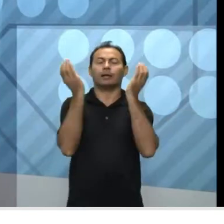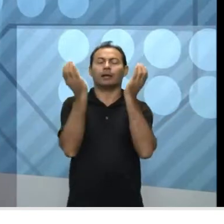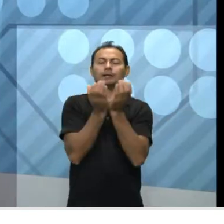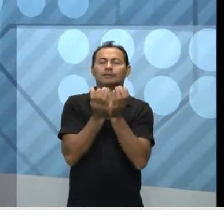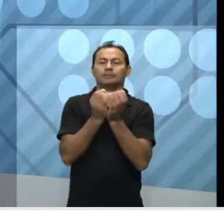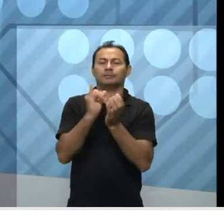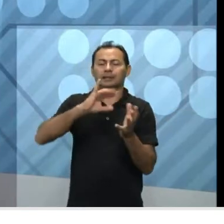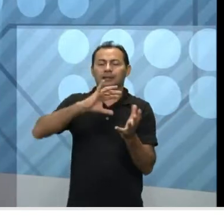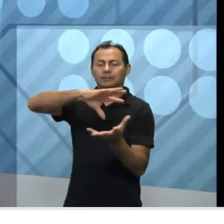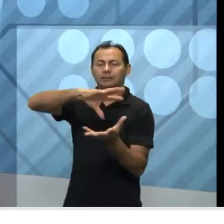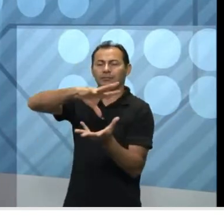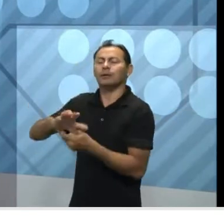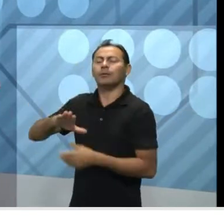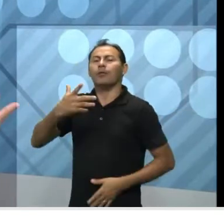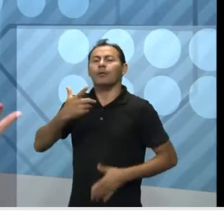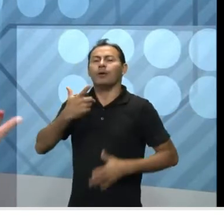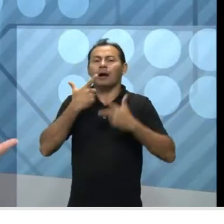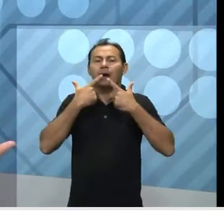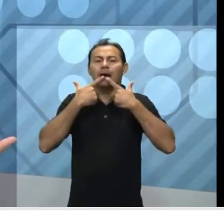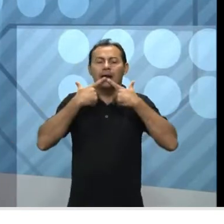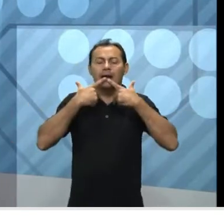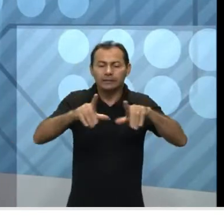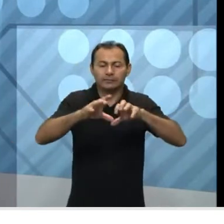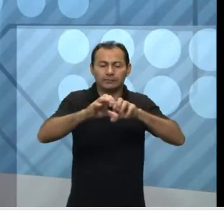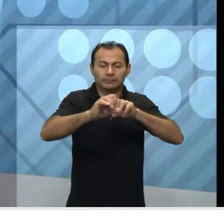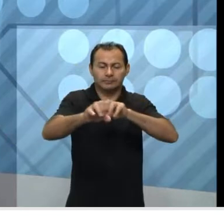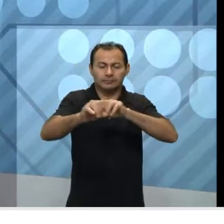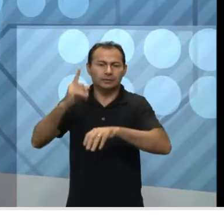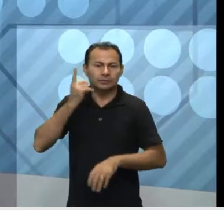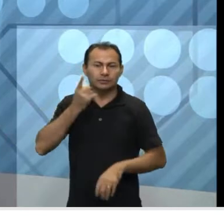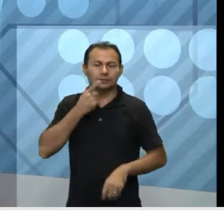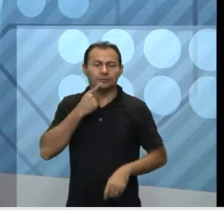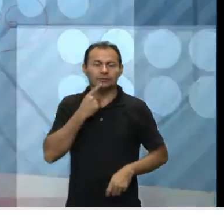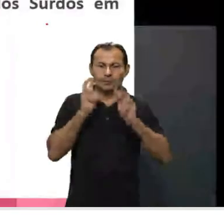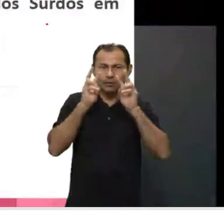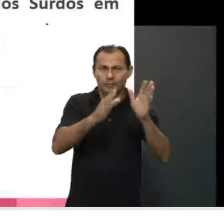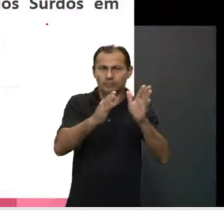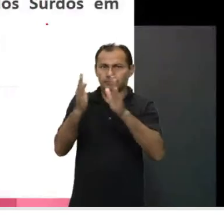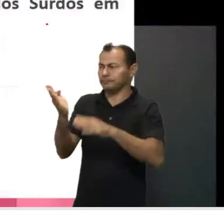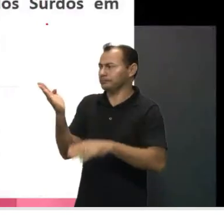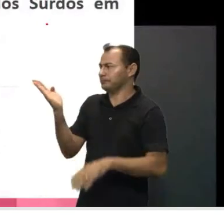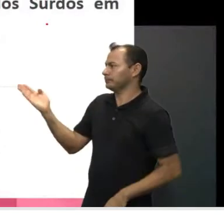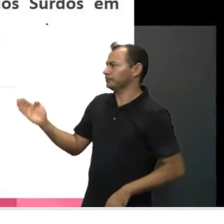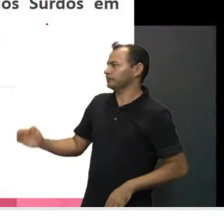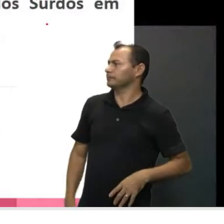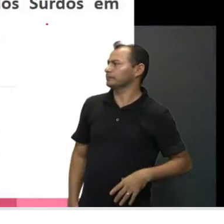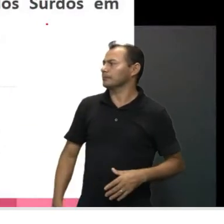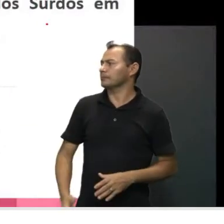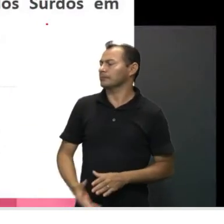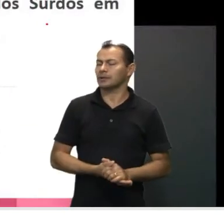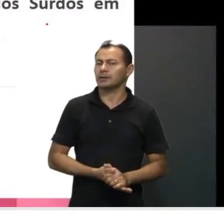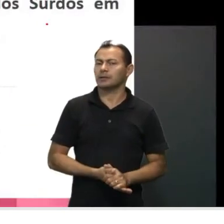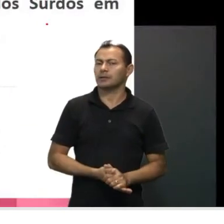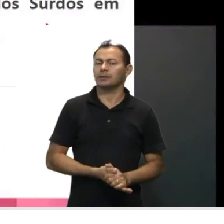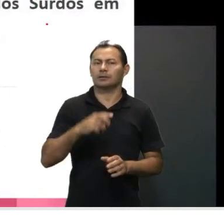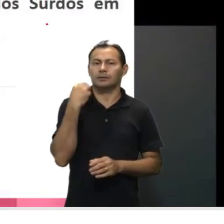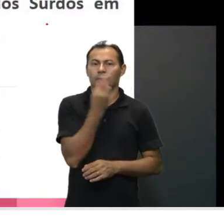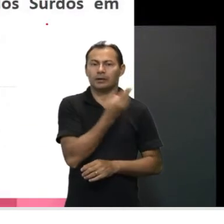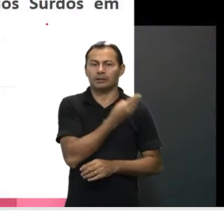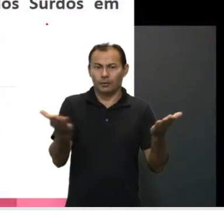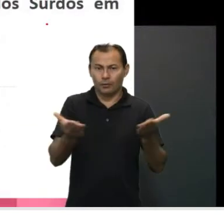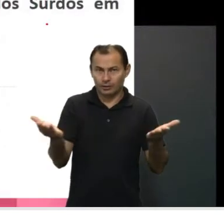instrução para a educação dos surdos. Então no quadro eu coloco o seguinte, que nós estamos agora numa época em que o método